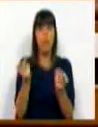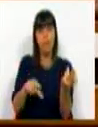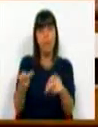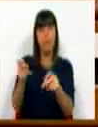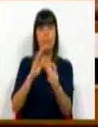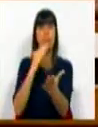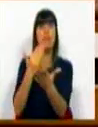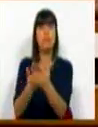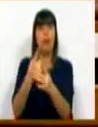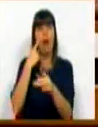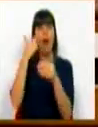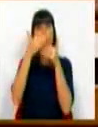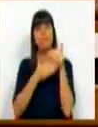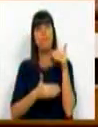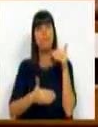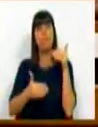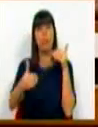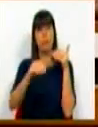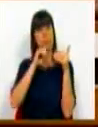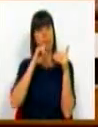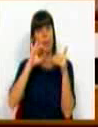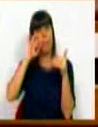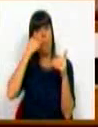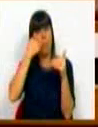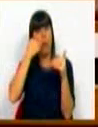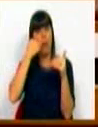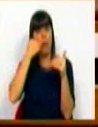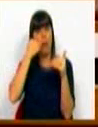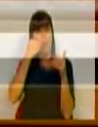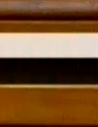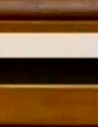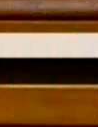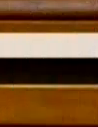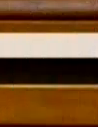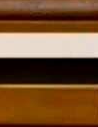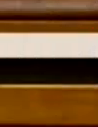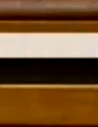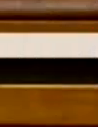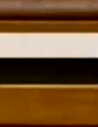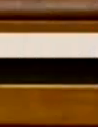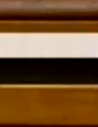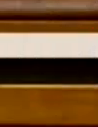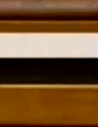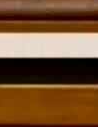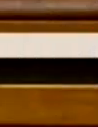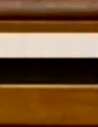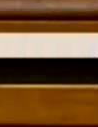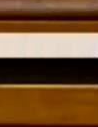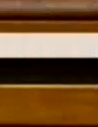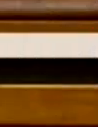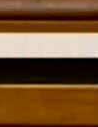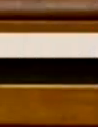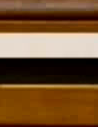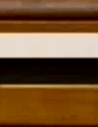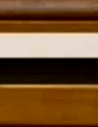decorrentes são prolongados e podem ser penosos. No caso, somamos ao